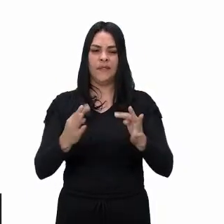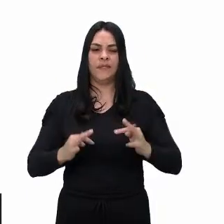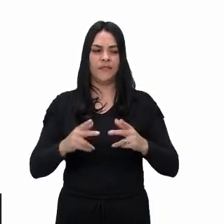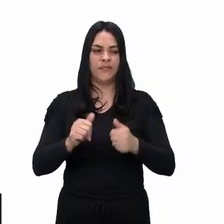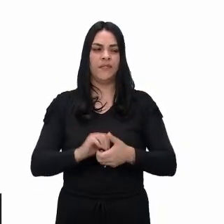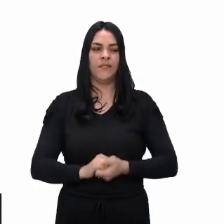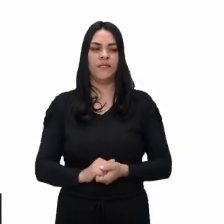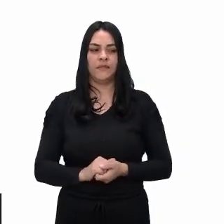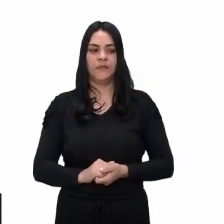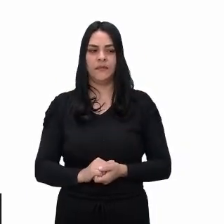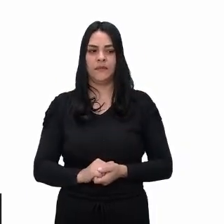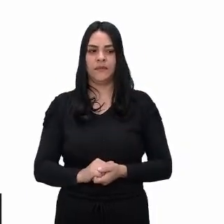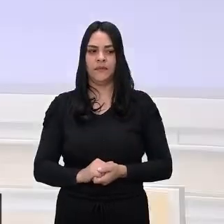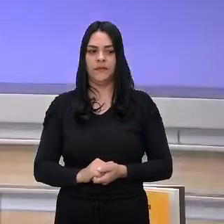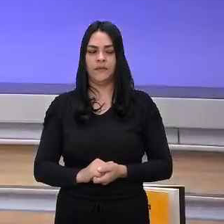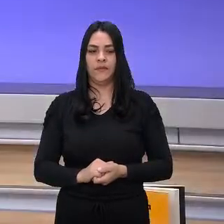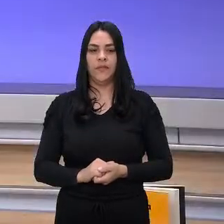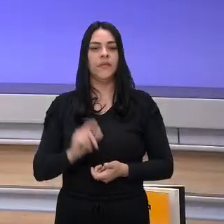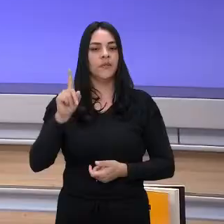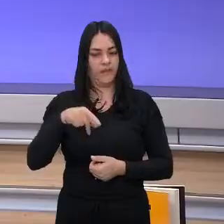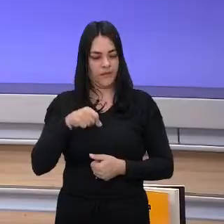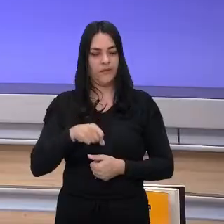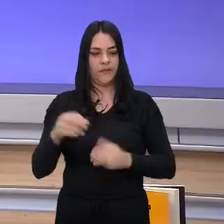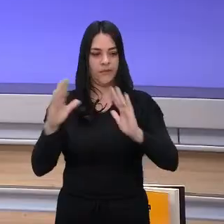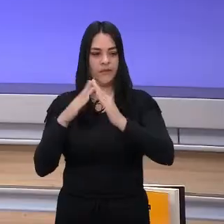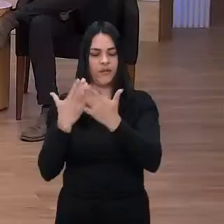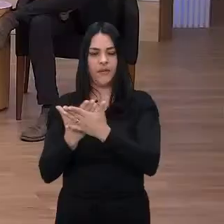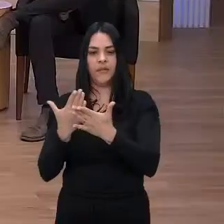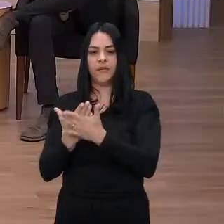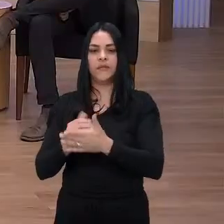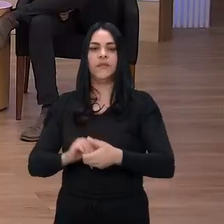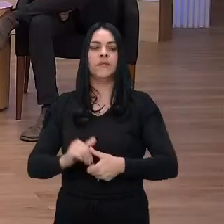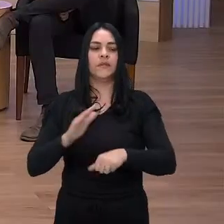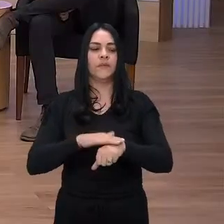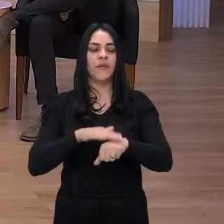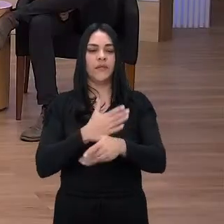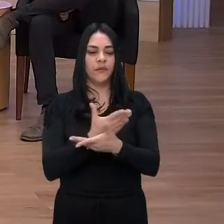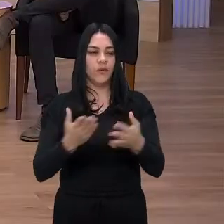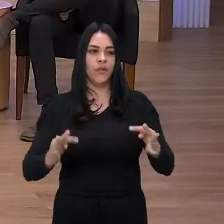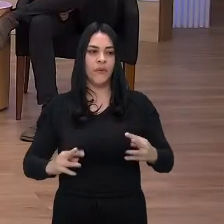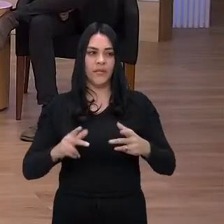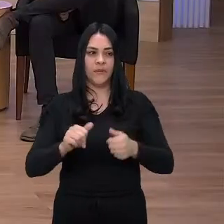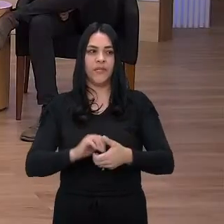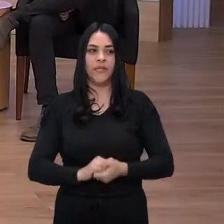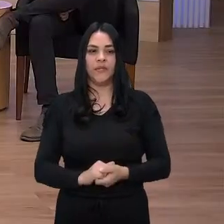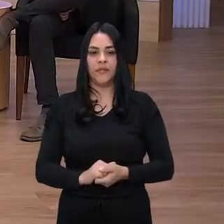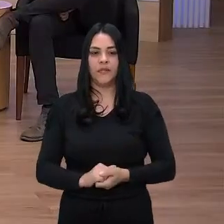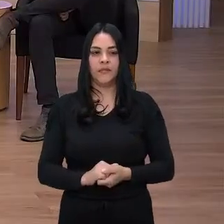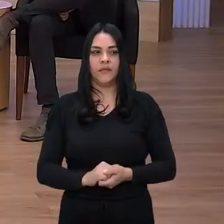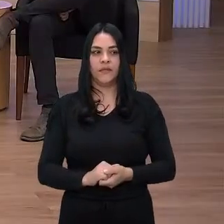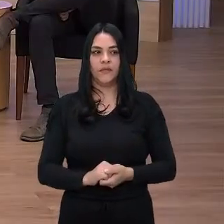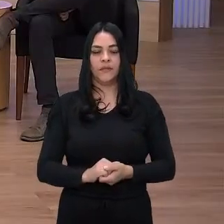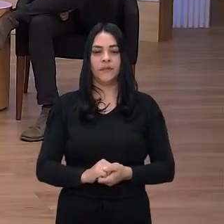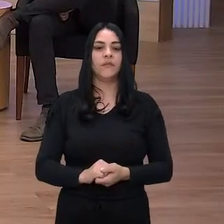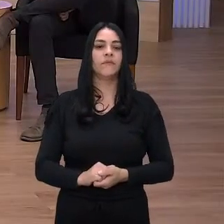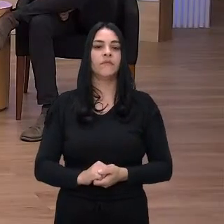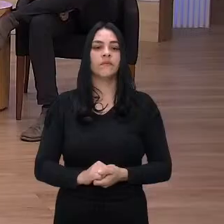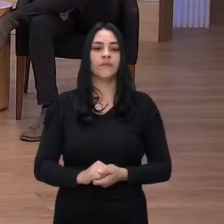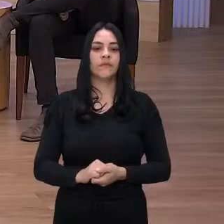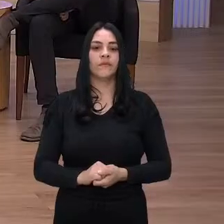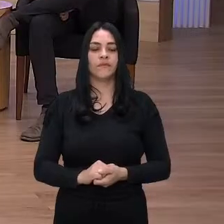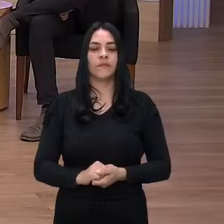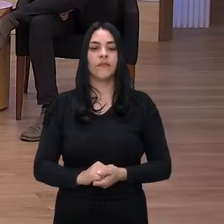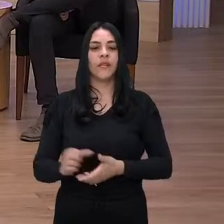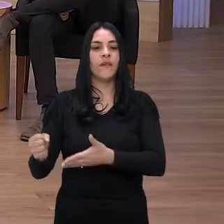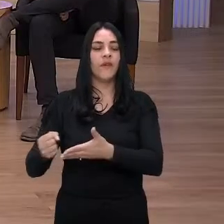comunidade, o que eu também acho bacana quando as escolas fazem, viu, galera? Eu acho muito bacana quando nós incluímos